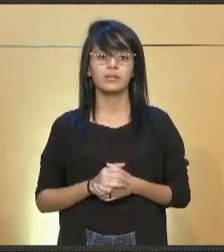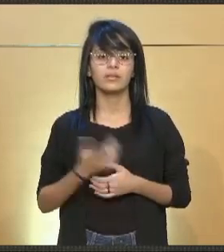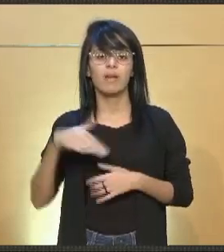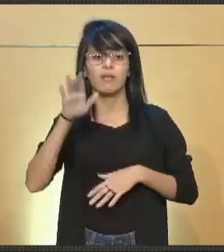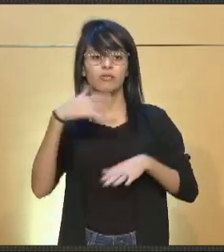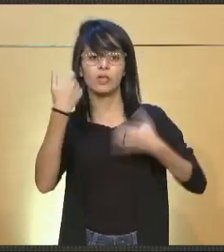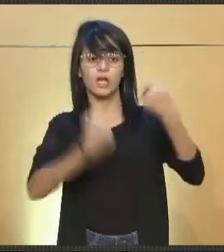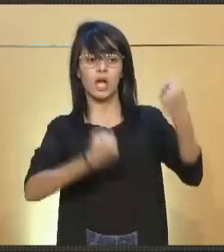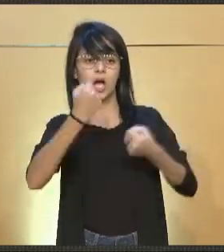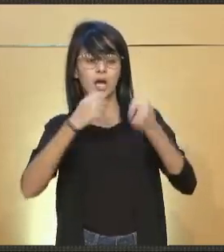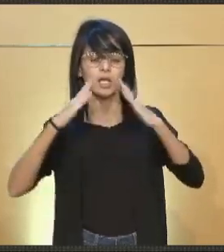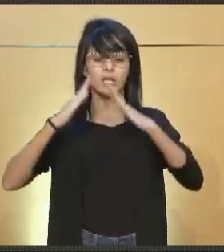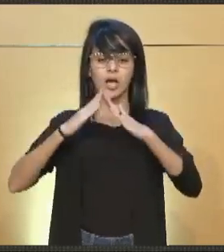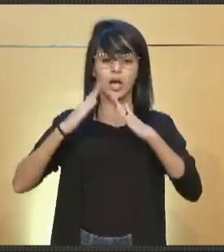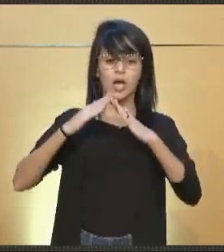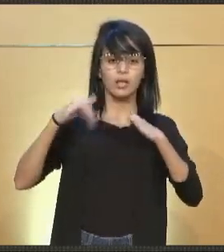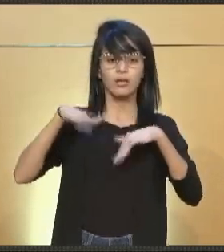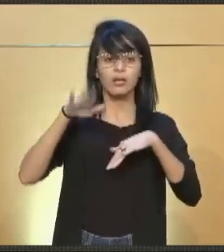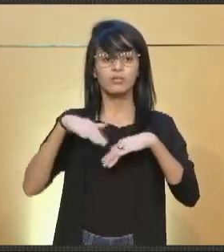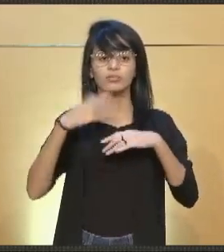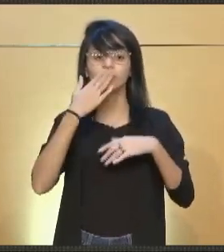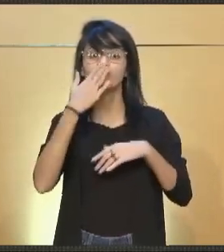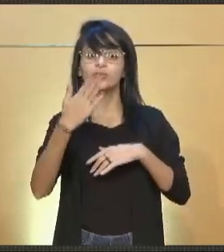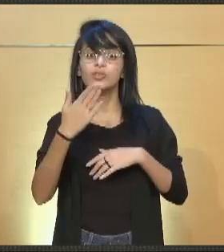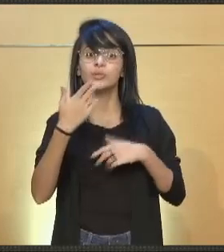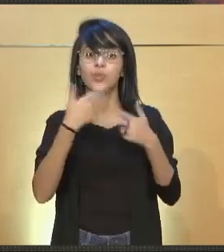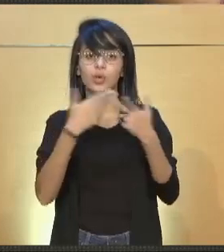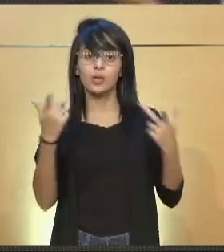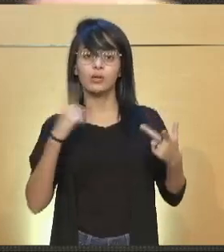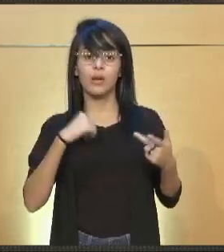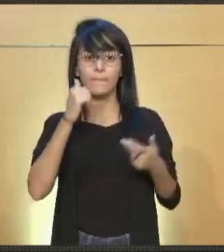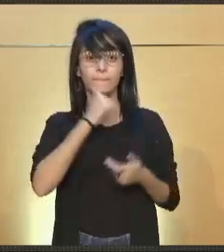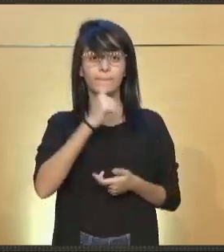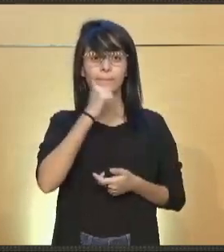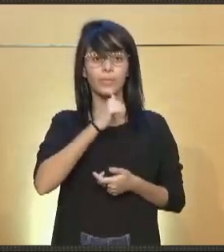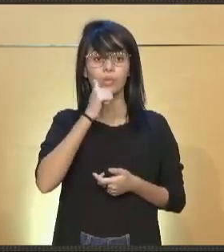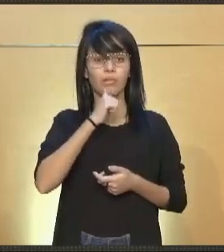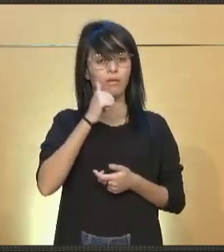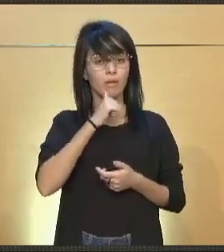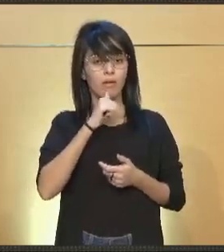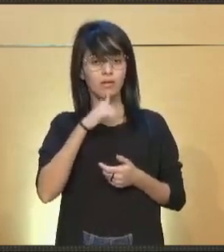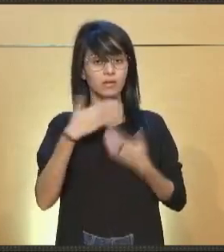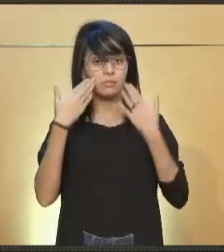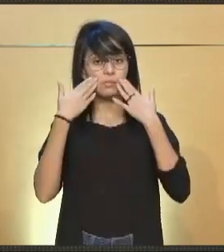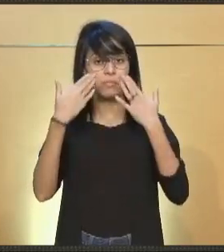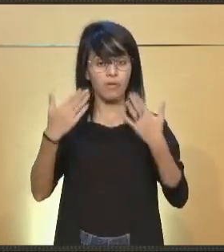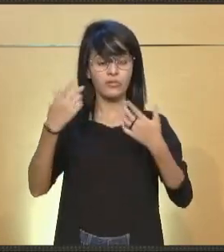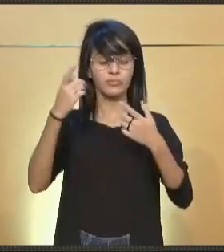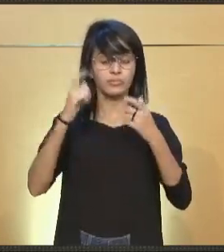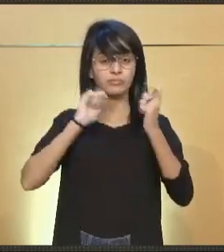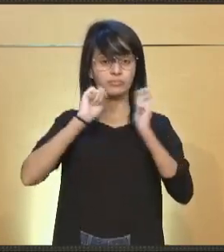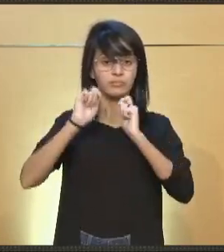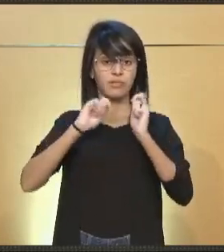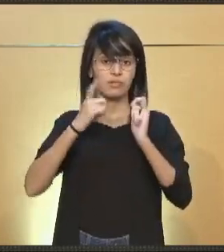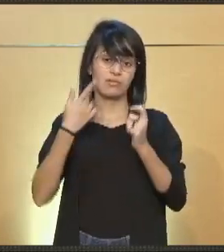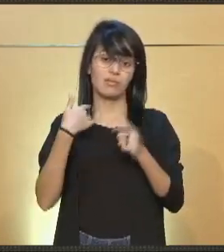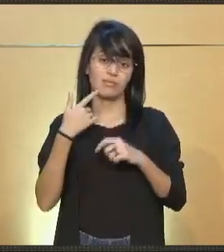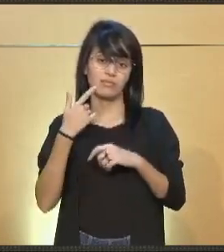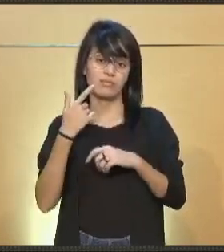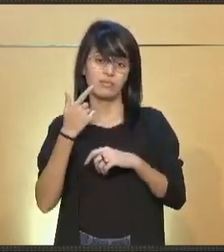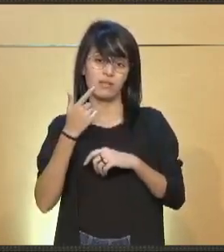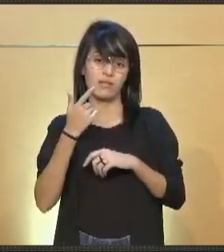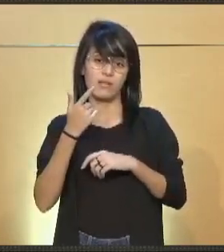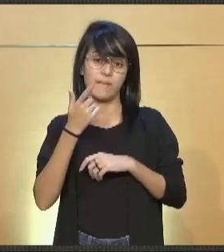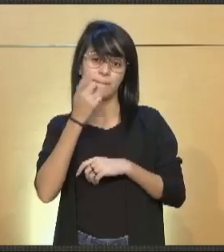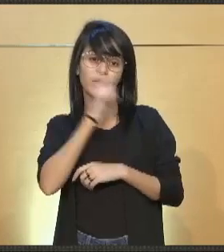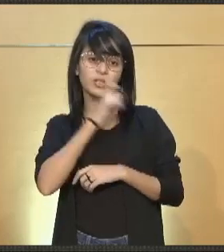aquela casa, ou etc., ou aquele tipo de produto, vai ter uma mulher semelhante àquela que aparece no comercial, que na verdade é uma mentira. Isso chama-se